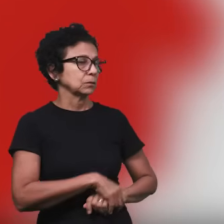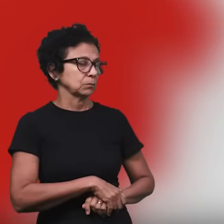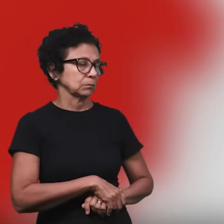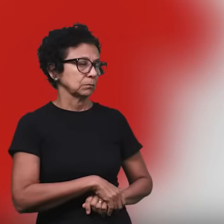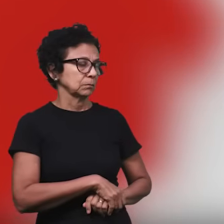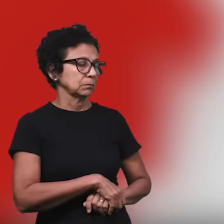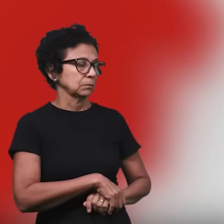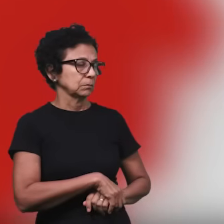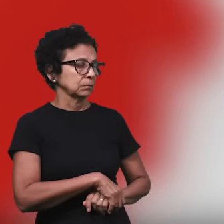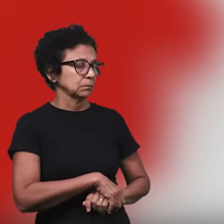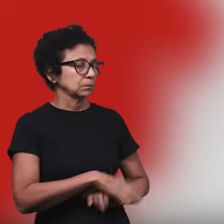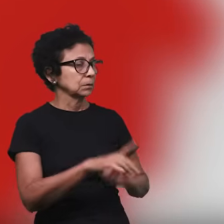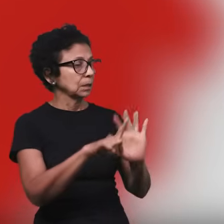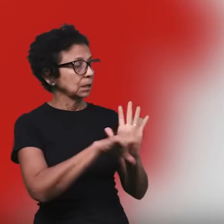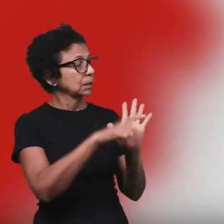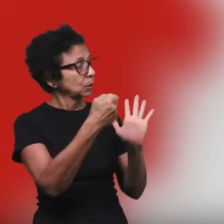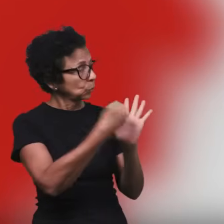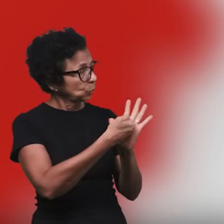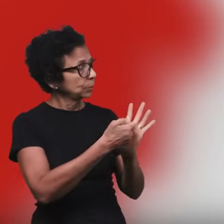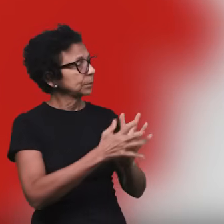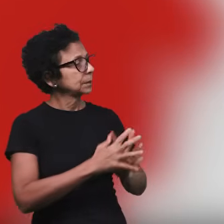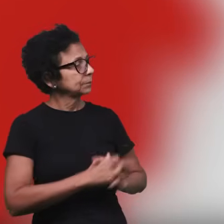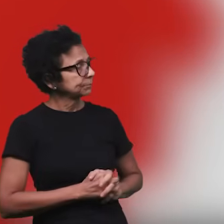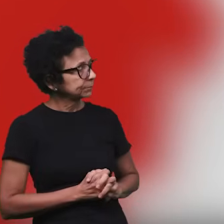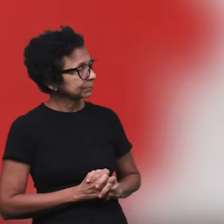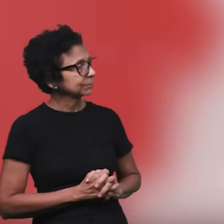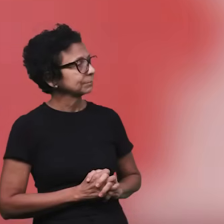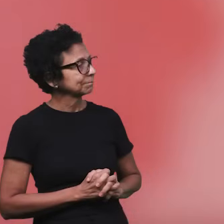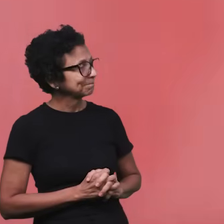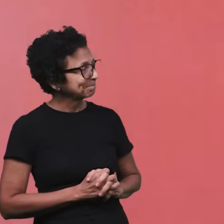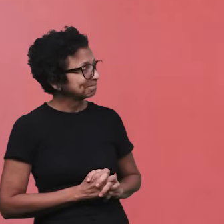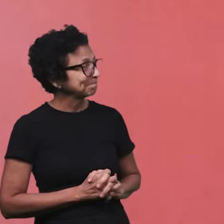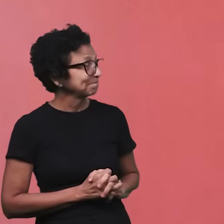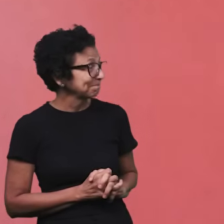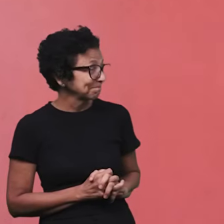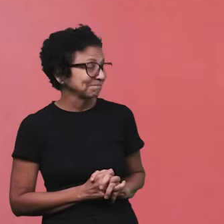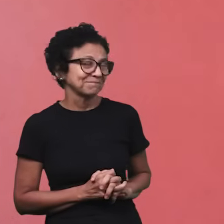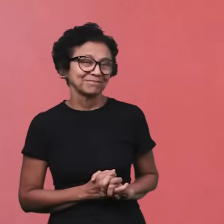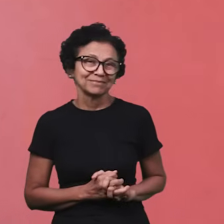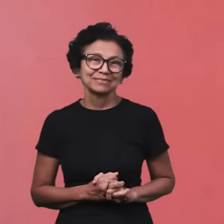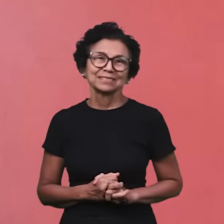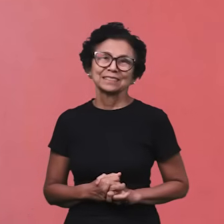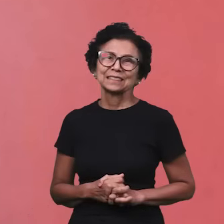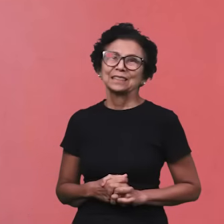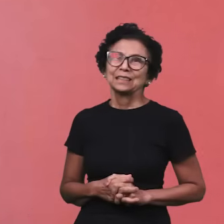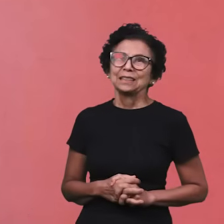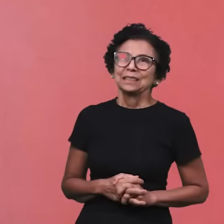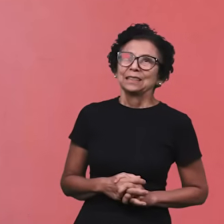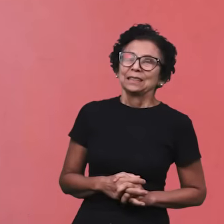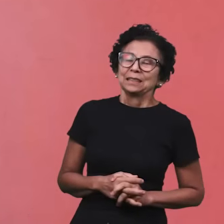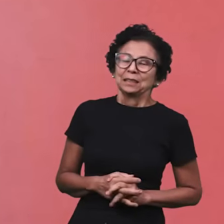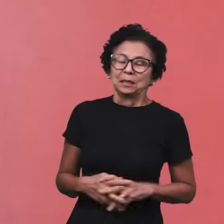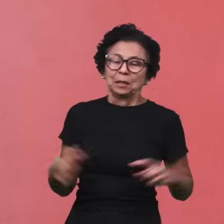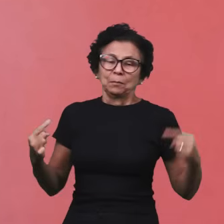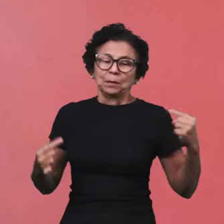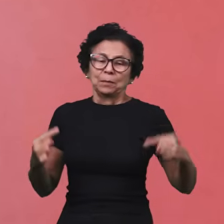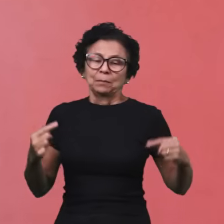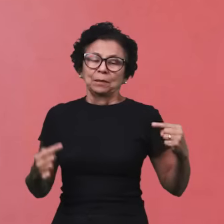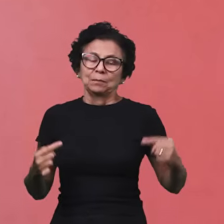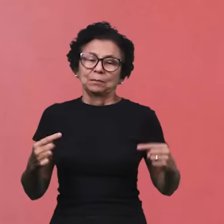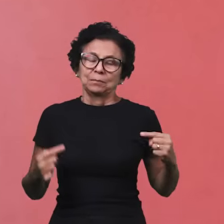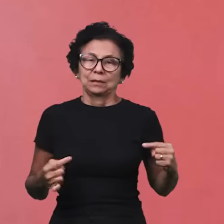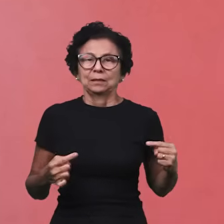Como é que a palavra, a sabedoria de Jesus está ali. Porque quando você vê essa discussão, era uma discussão